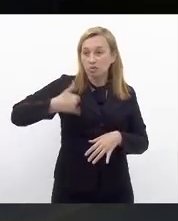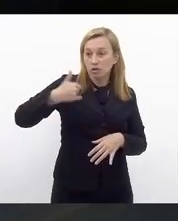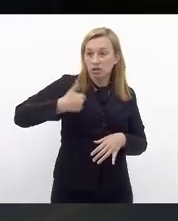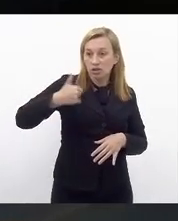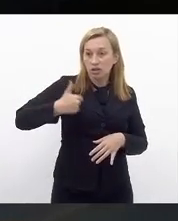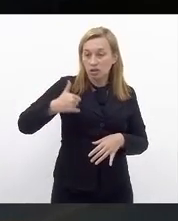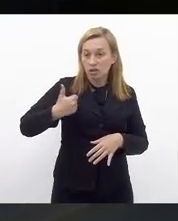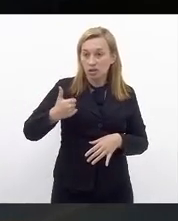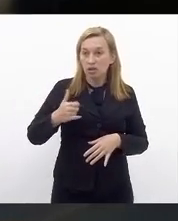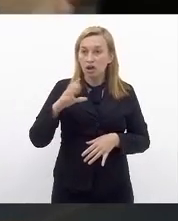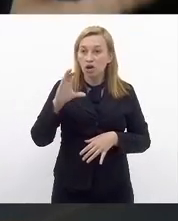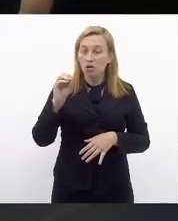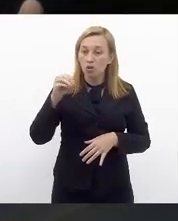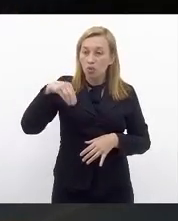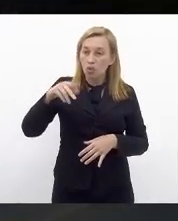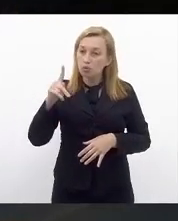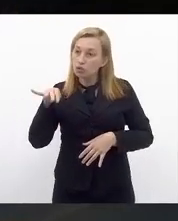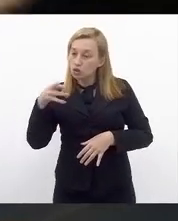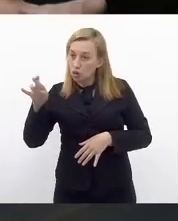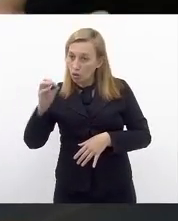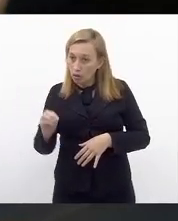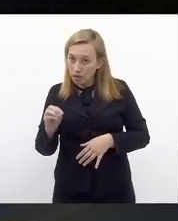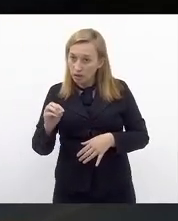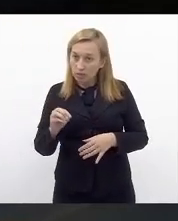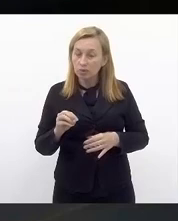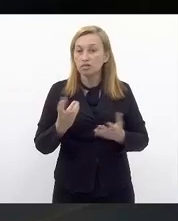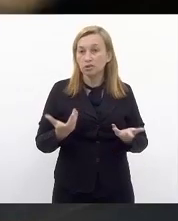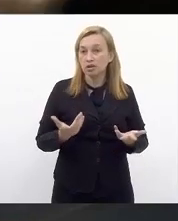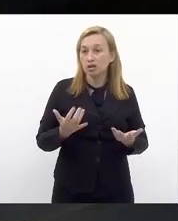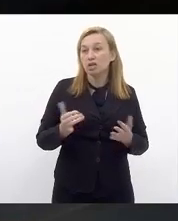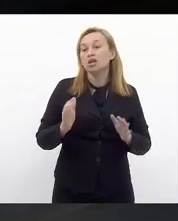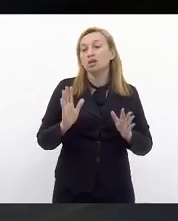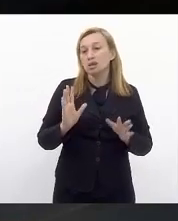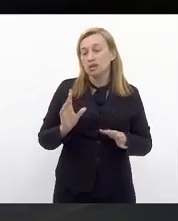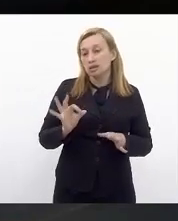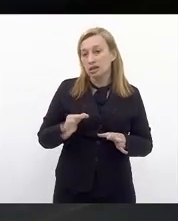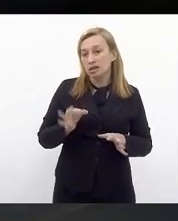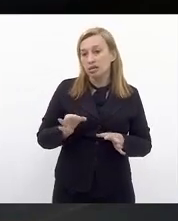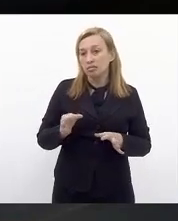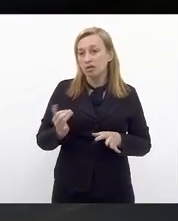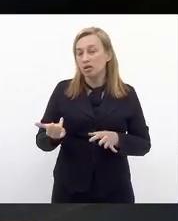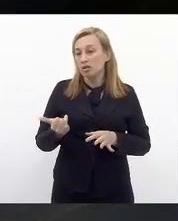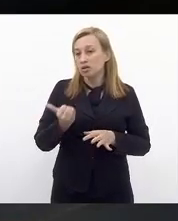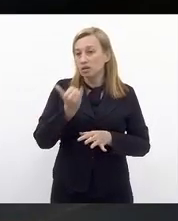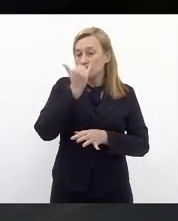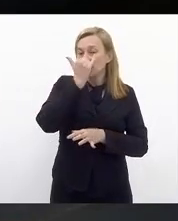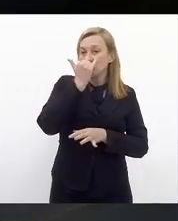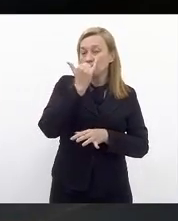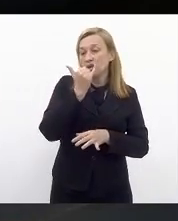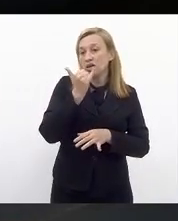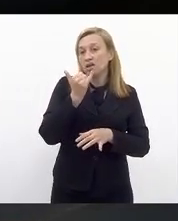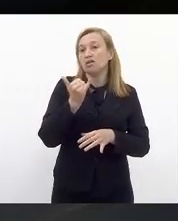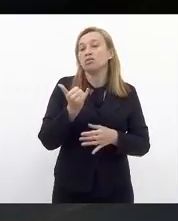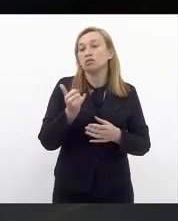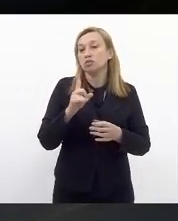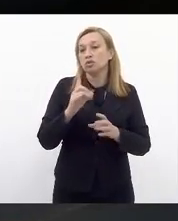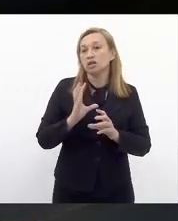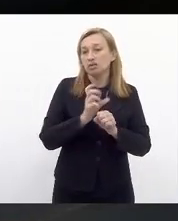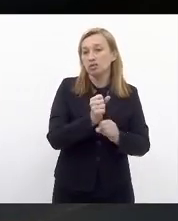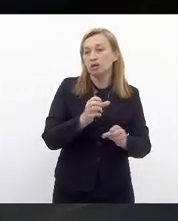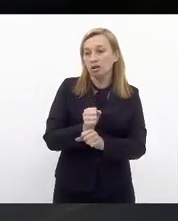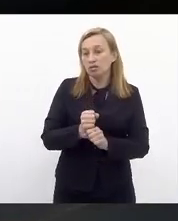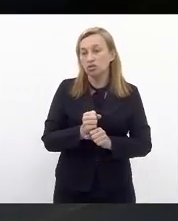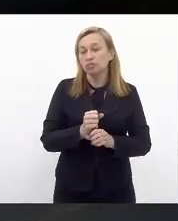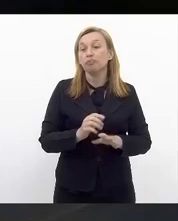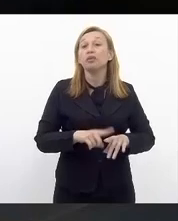EA compulsória logicamente que os benefícios de risco não tem a contagem de tempo para efeito de cálculo